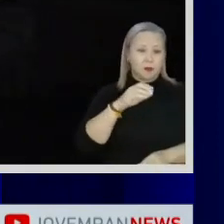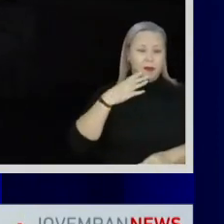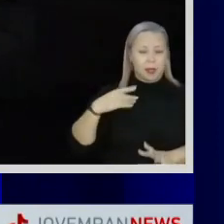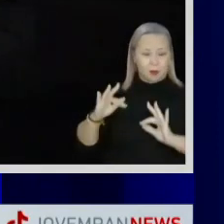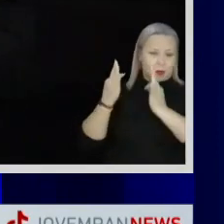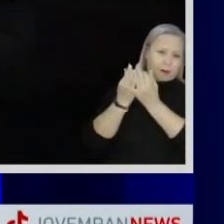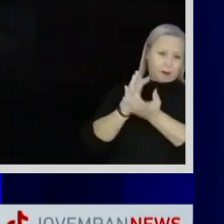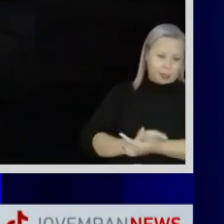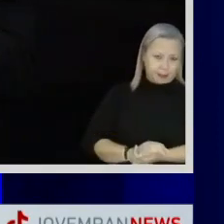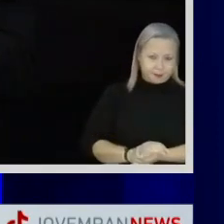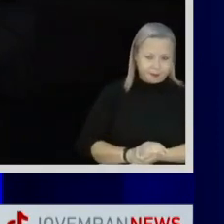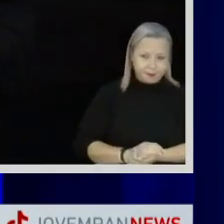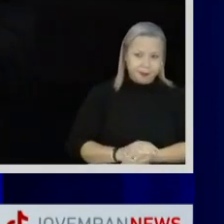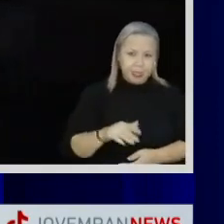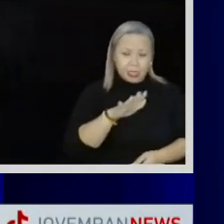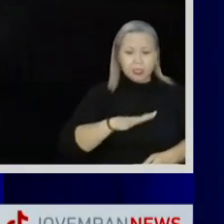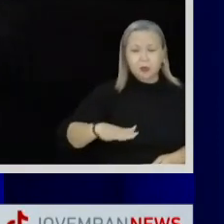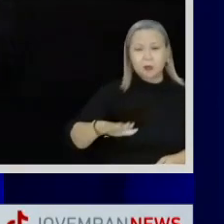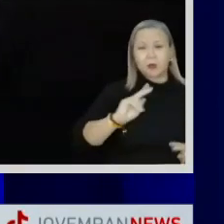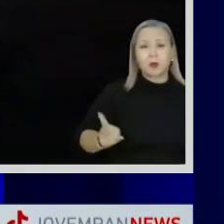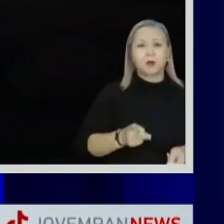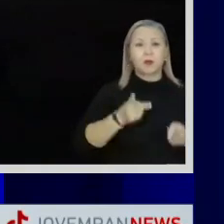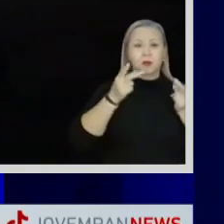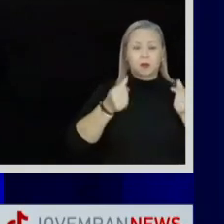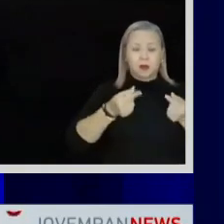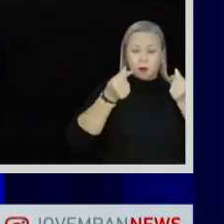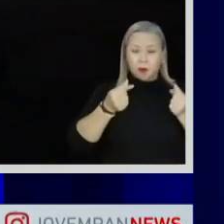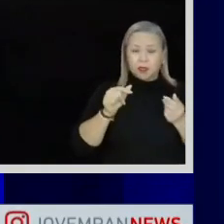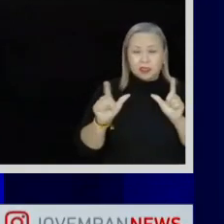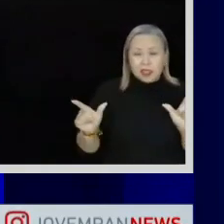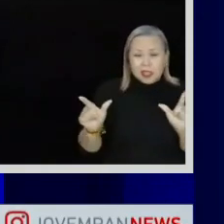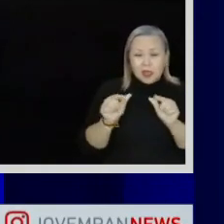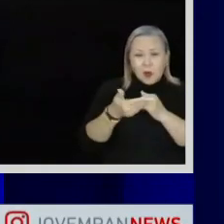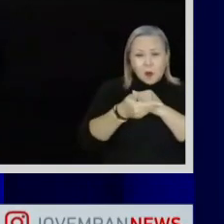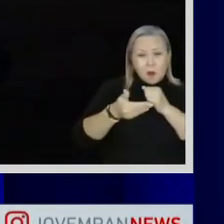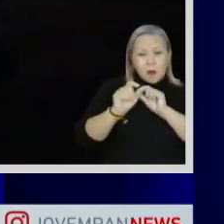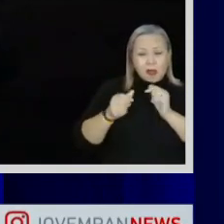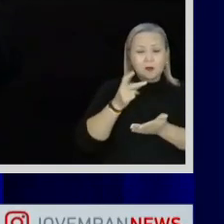Ô, Holliday, ontem no discurso do Alexandre de Moraes, pegando carona aqui no que o Marco Antônio falou,